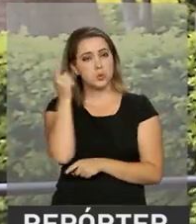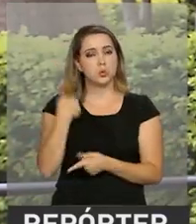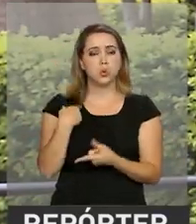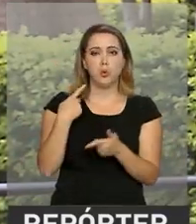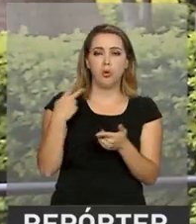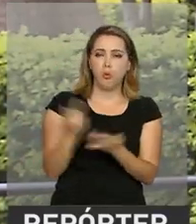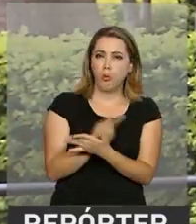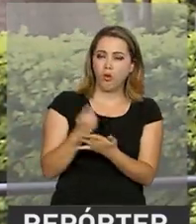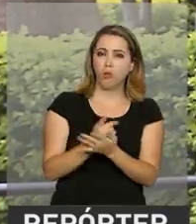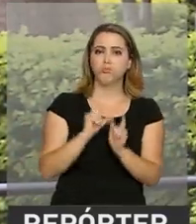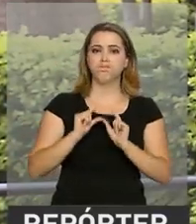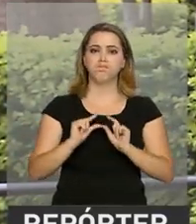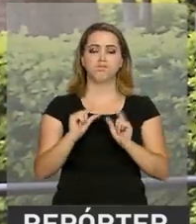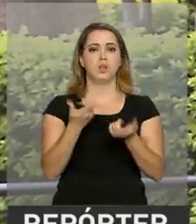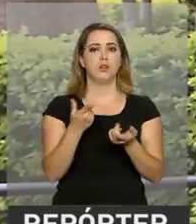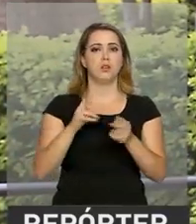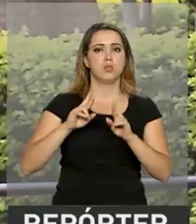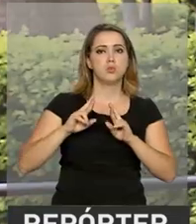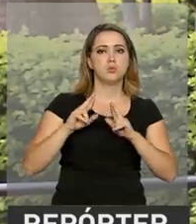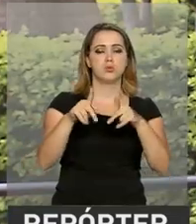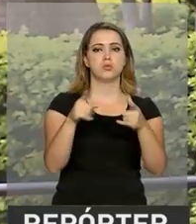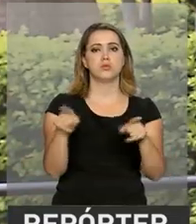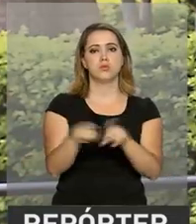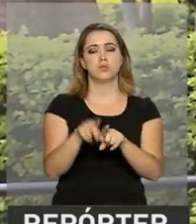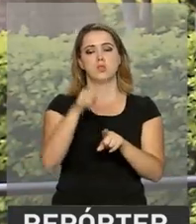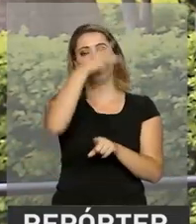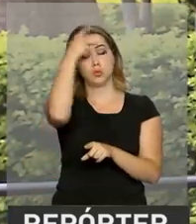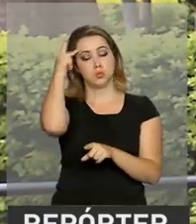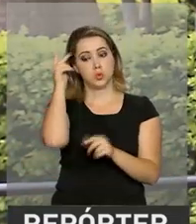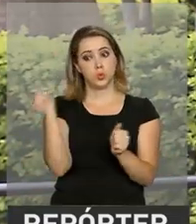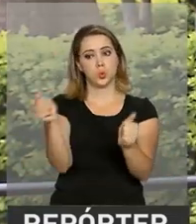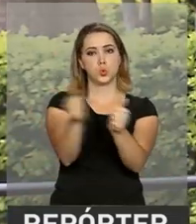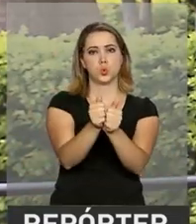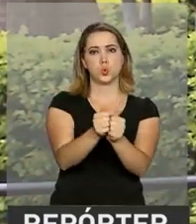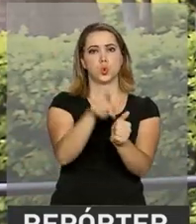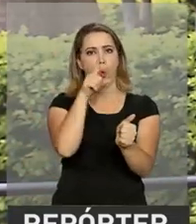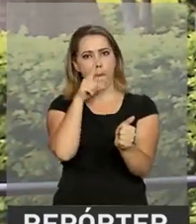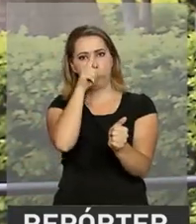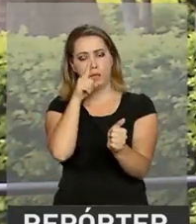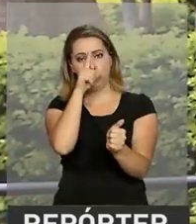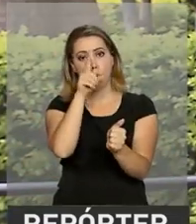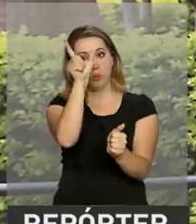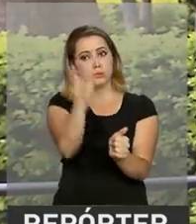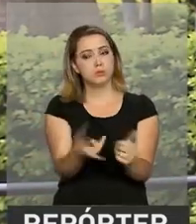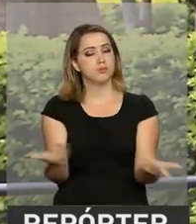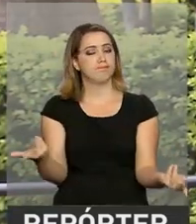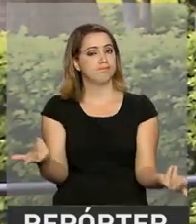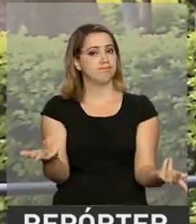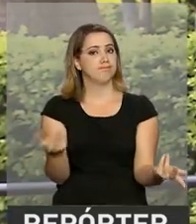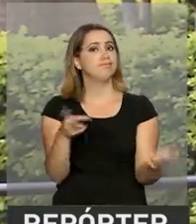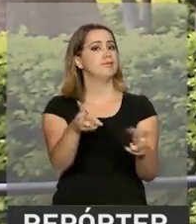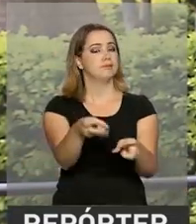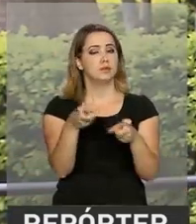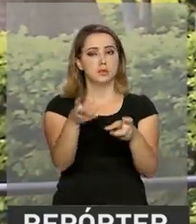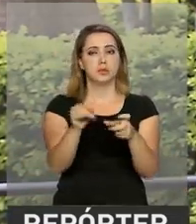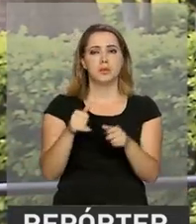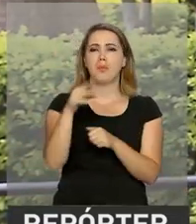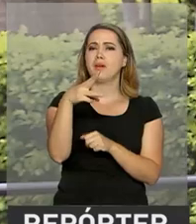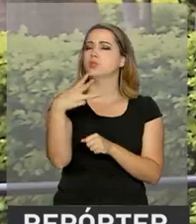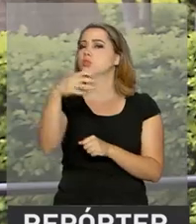potencial ofensivo dividam a cela com criminosos perigosos a expectativa é que mais de